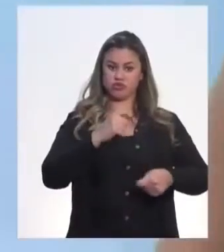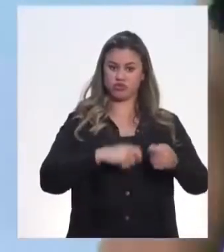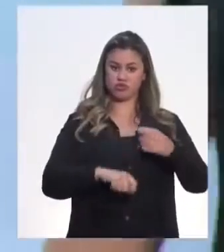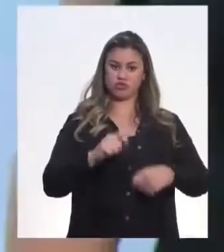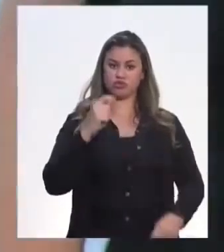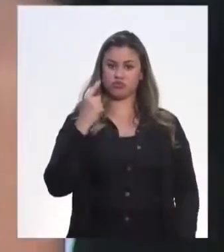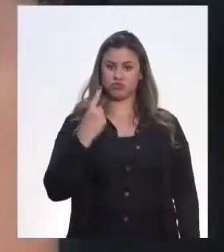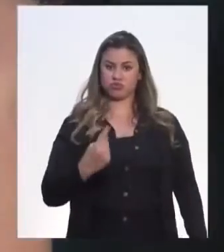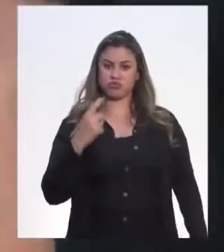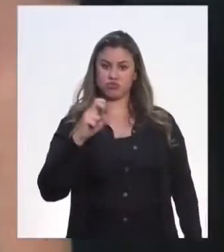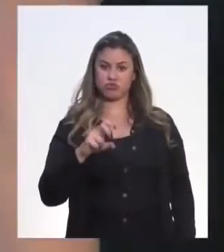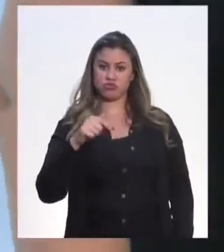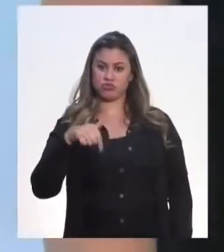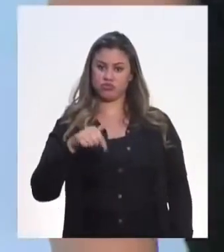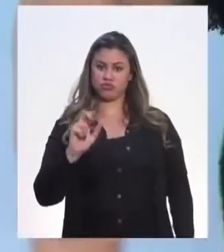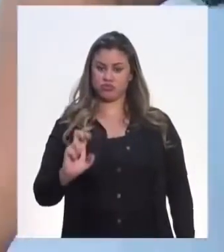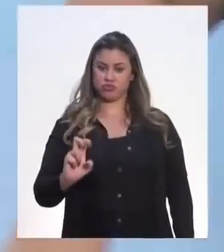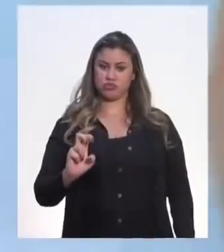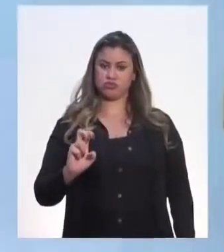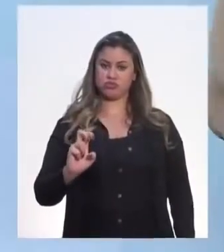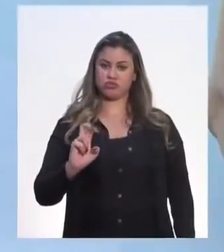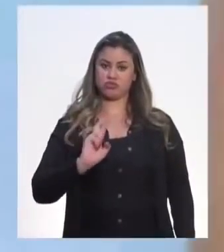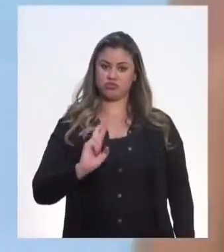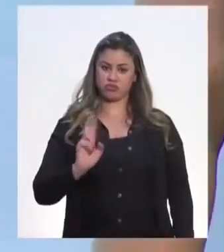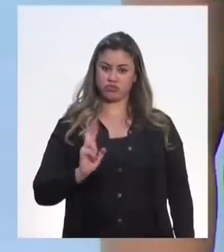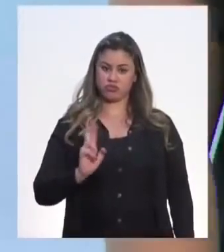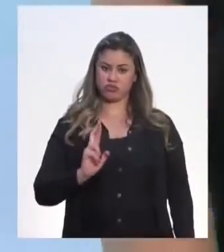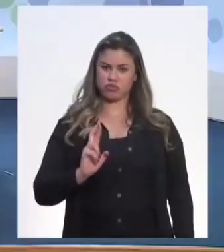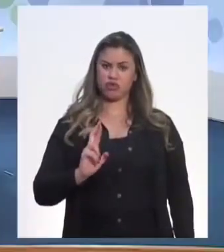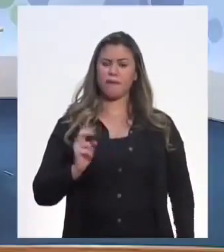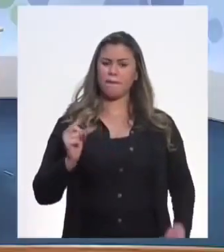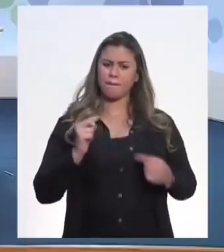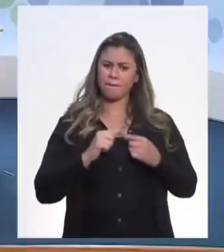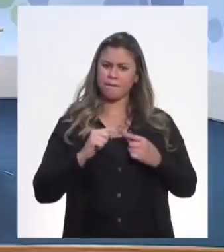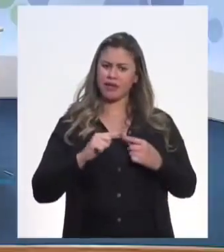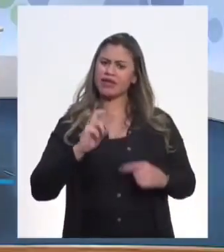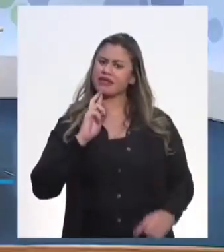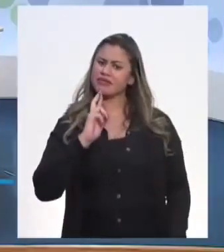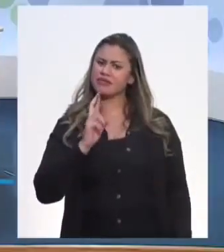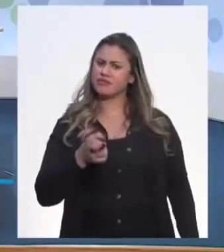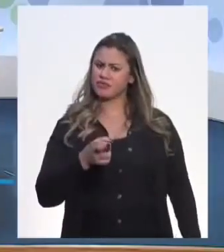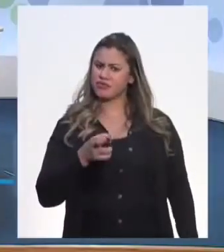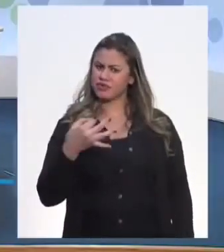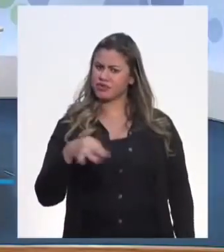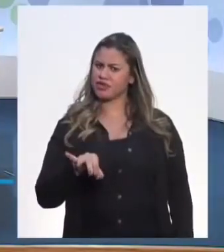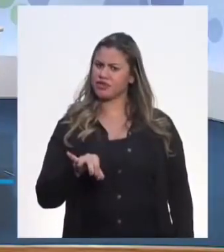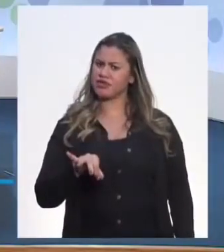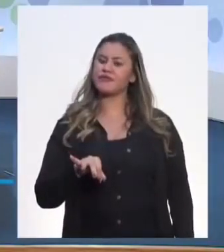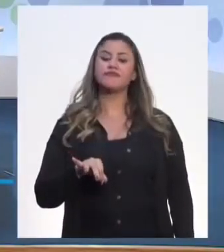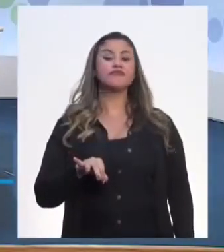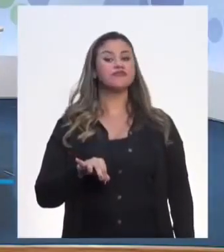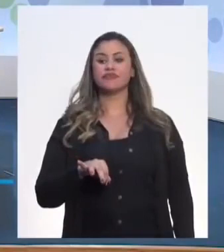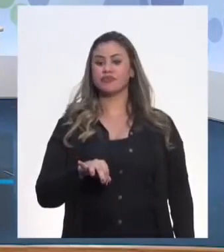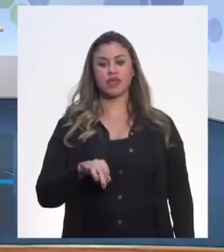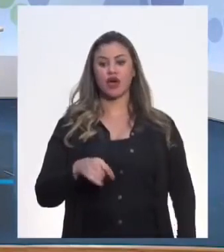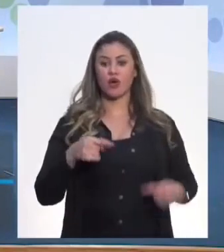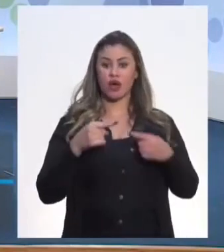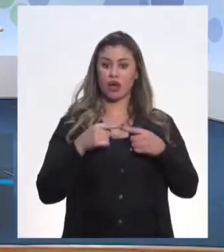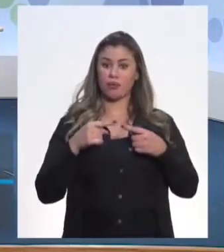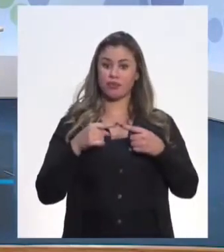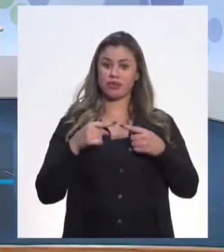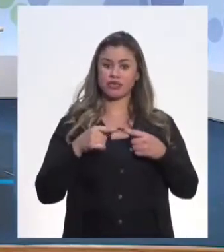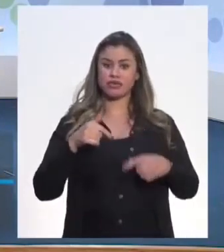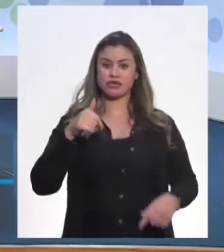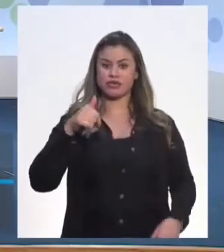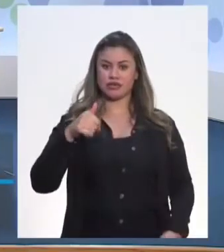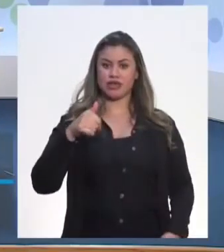1575 reais mas Jonas essa resposta que eu tô procurando nesse caso não né nesse daí é o quanto ali economizou nesse